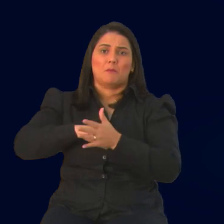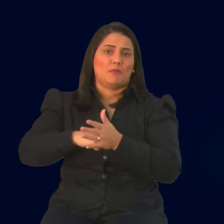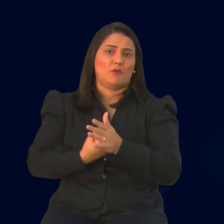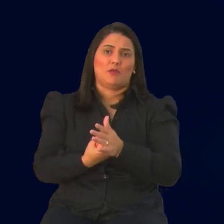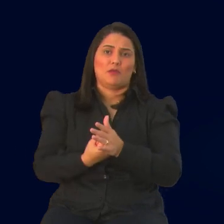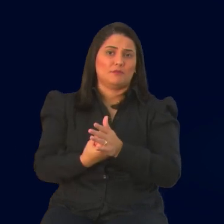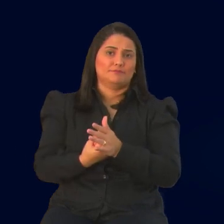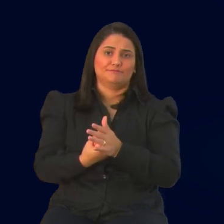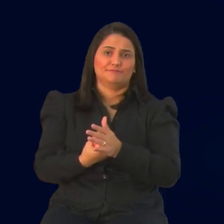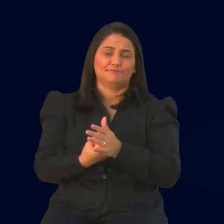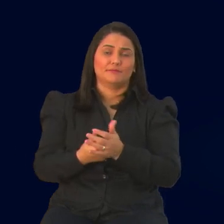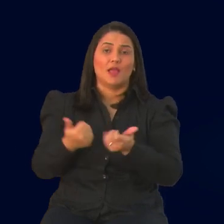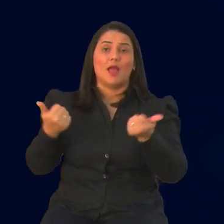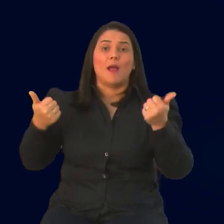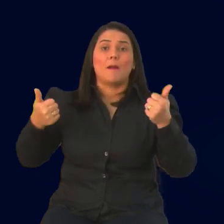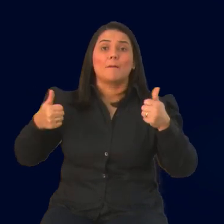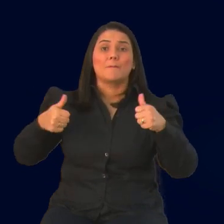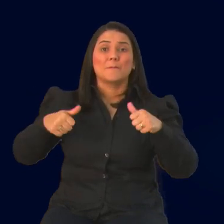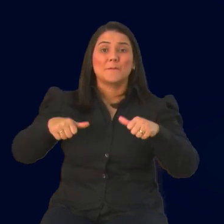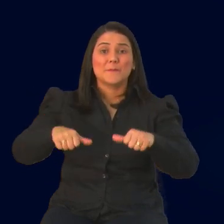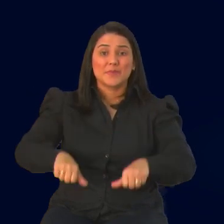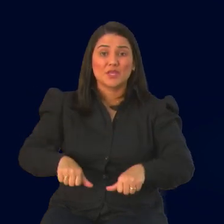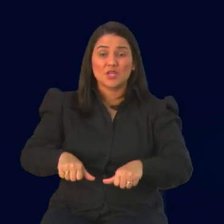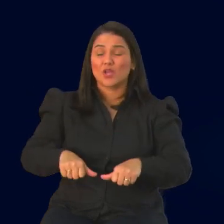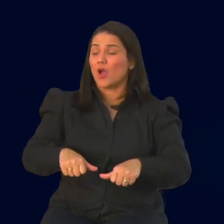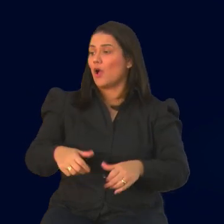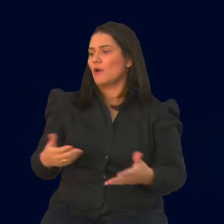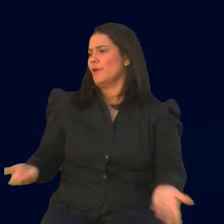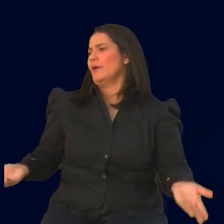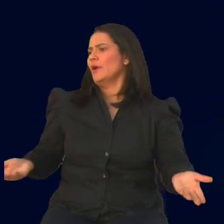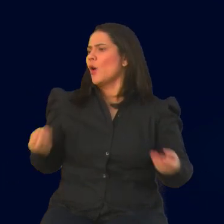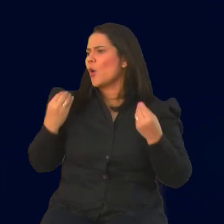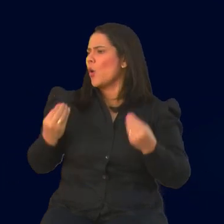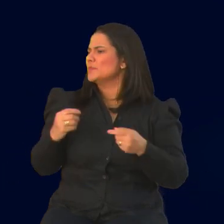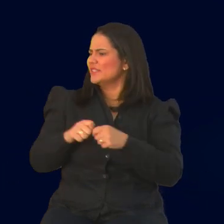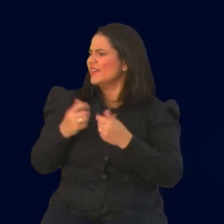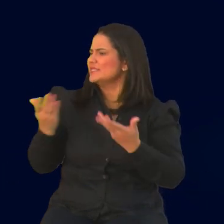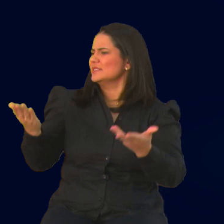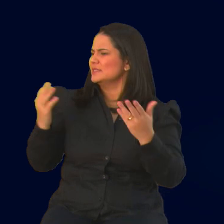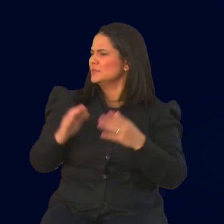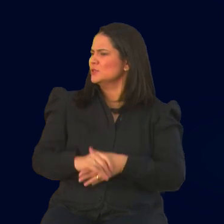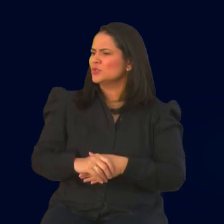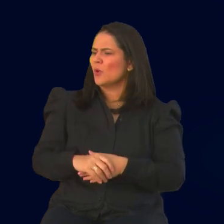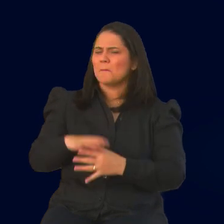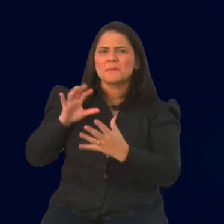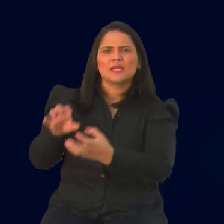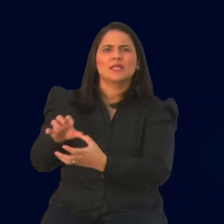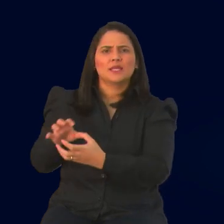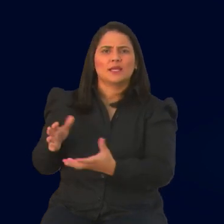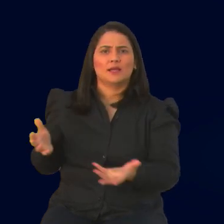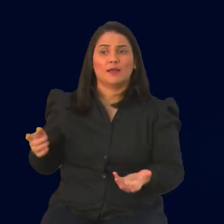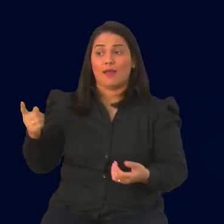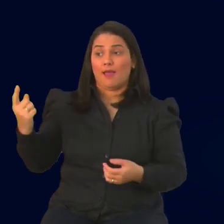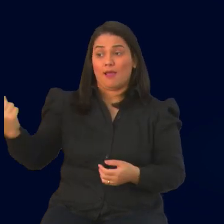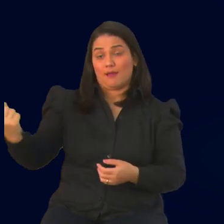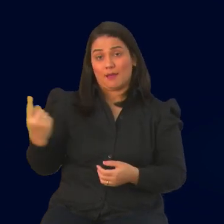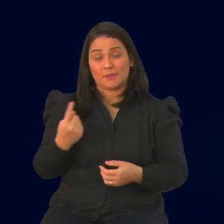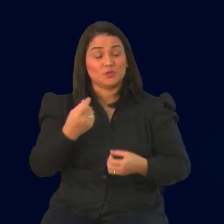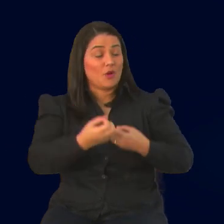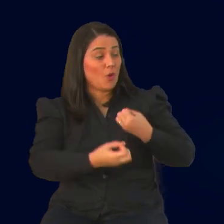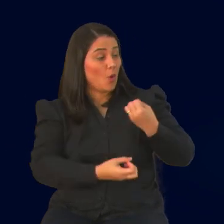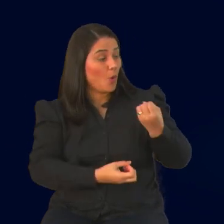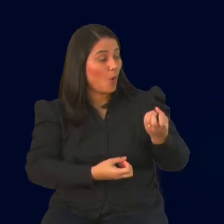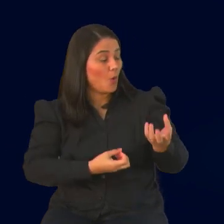E pior, da lição de moral, mas também, né, a cabeça. Como é que você foi fazer isso? A pessoa que está te procurando para desabafar, porque